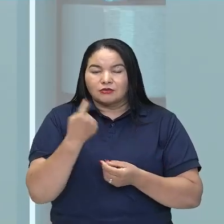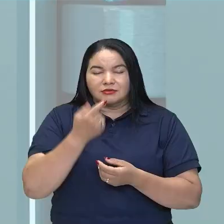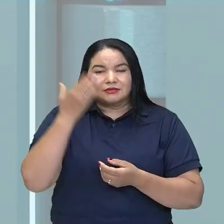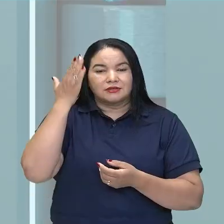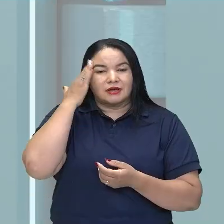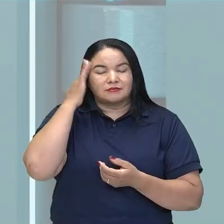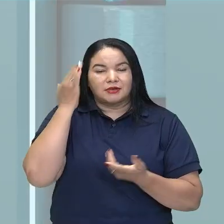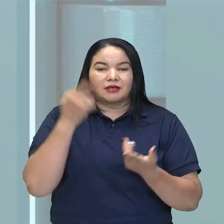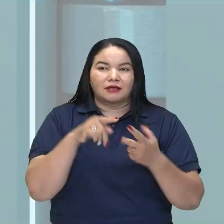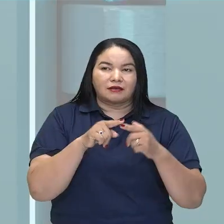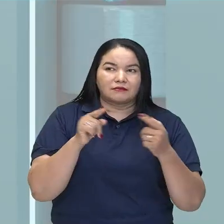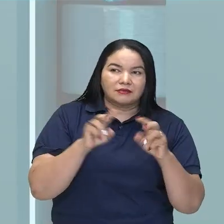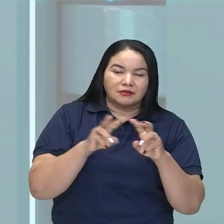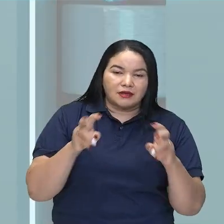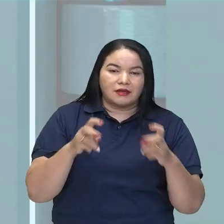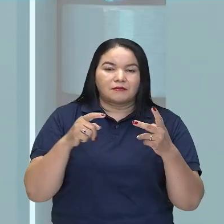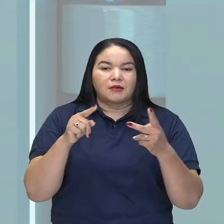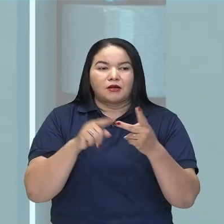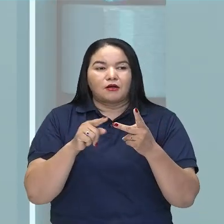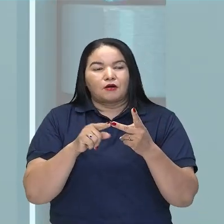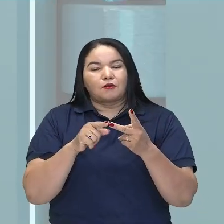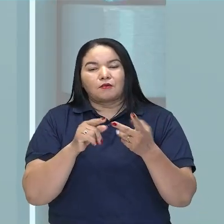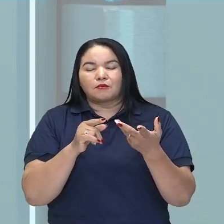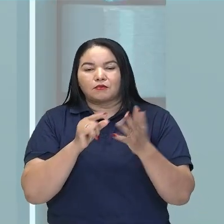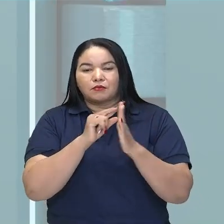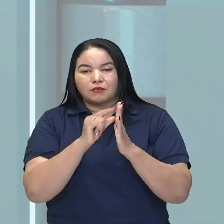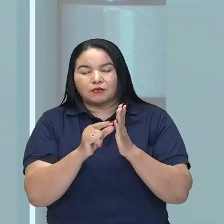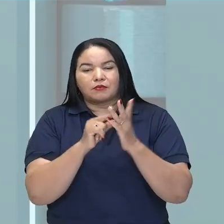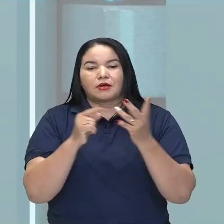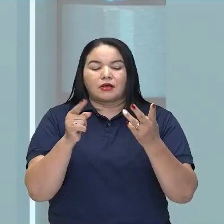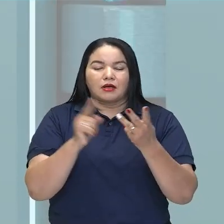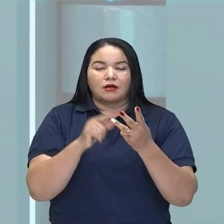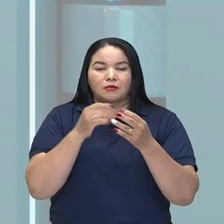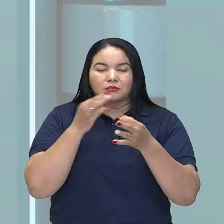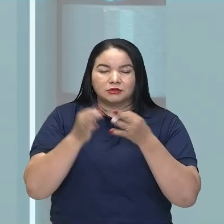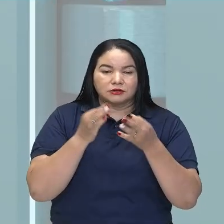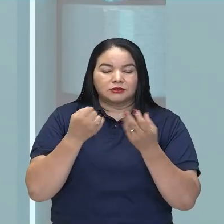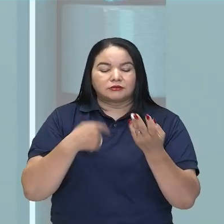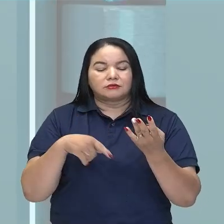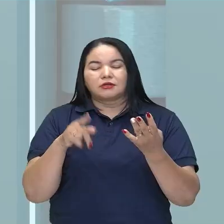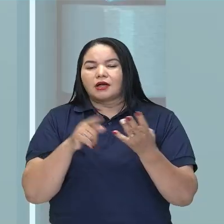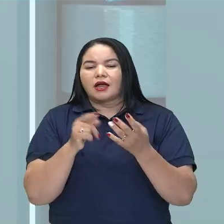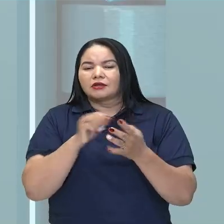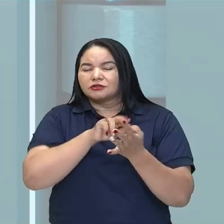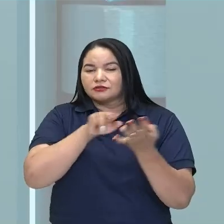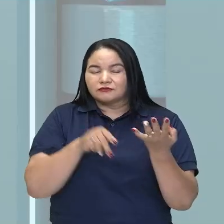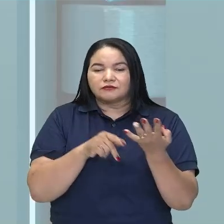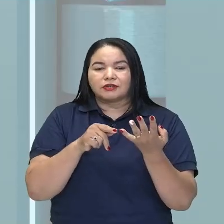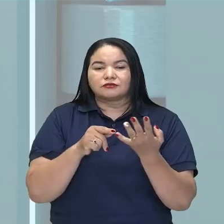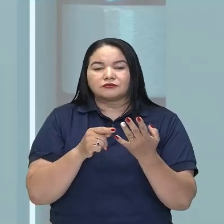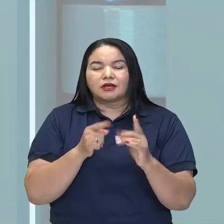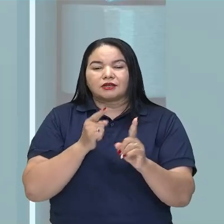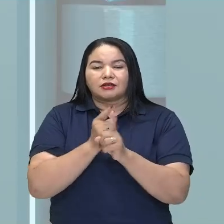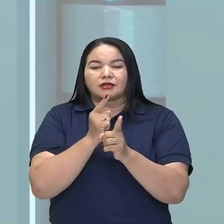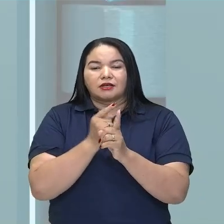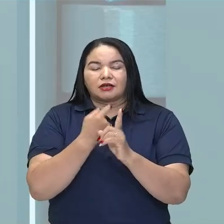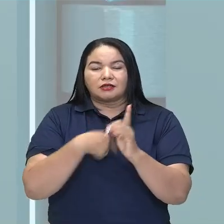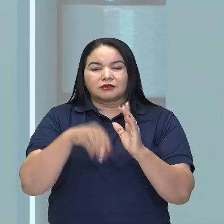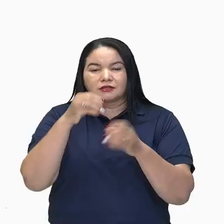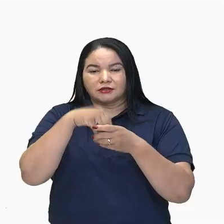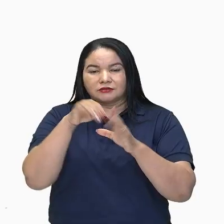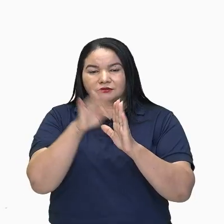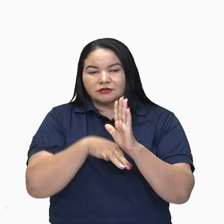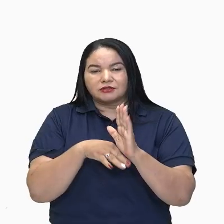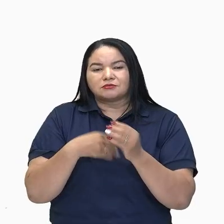um tema, um assunto, opinião, argumento, ou mesmo identificar isso em texto? Sempre tem aí uma finalidade